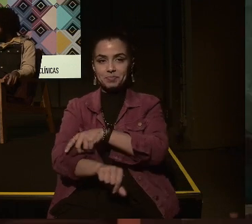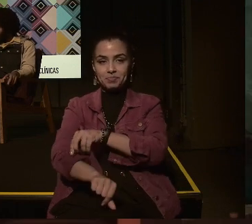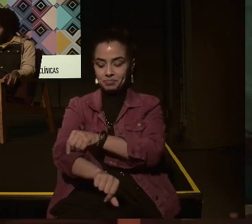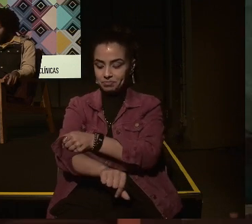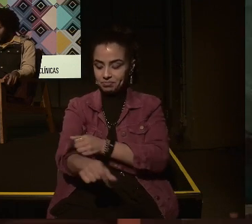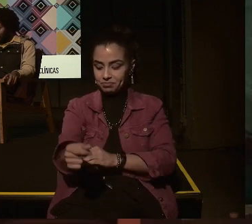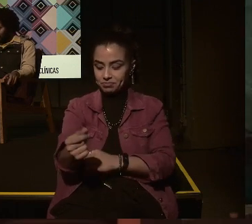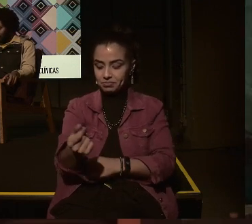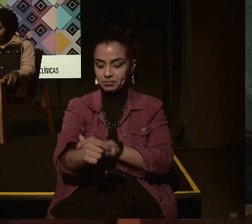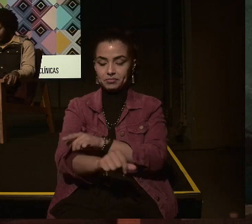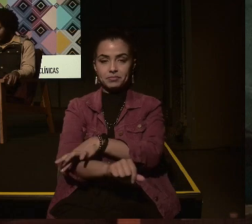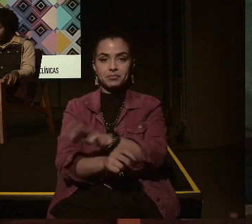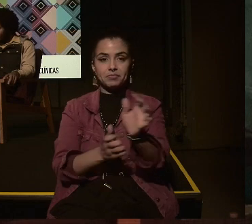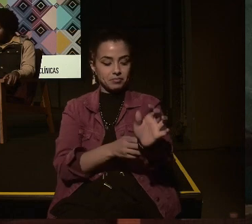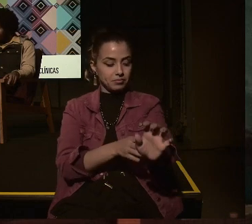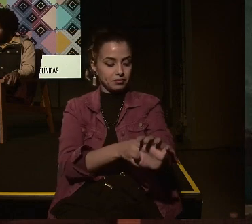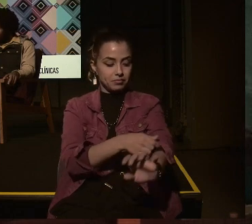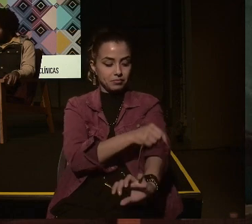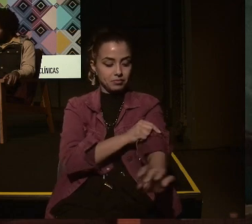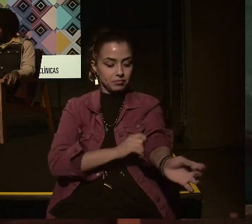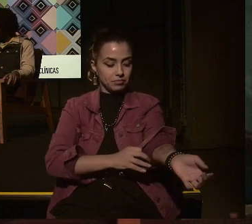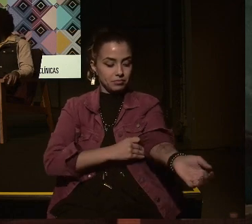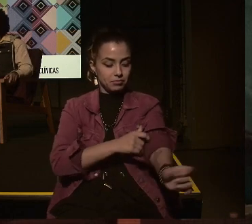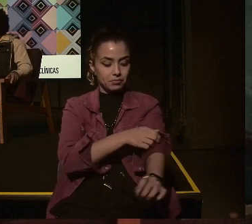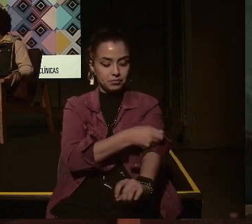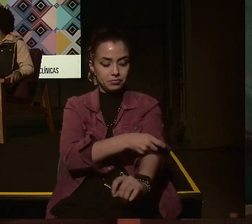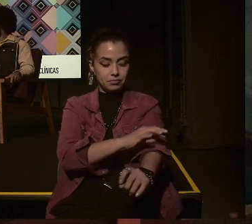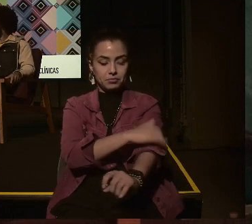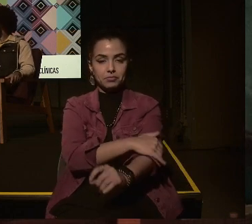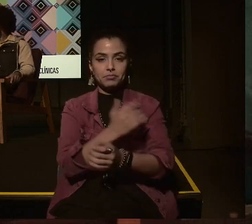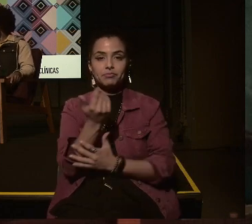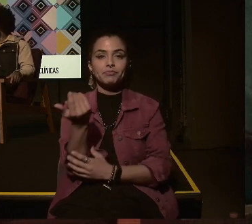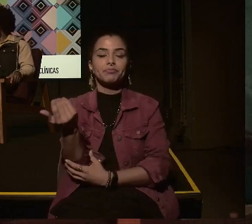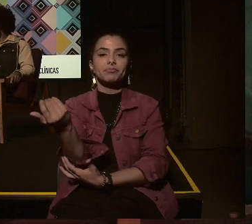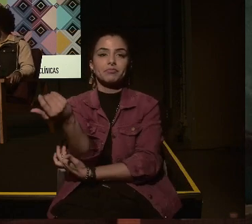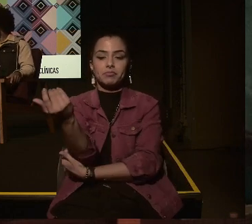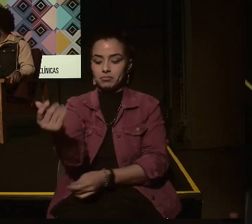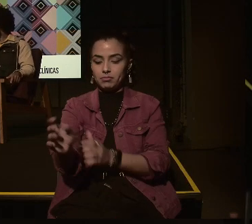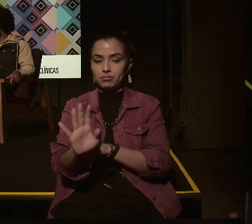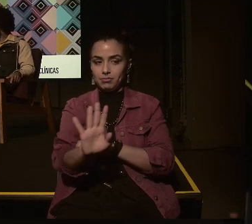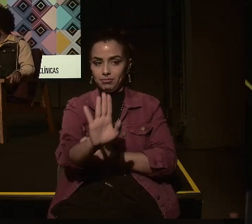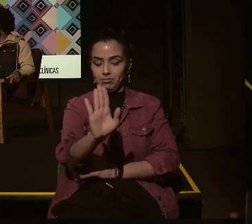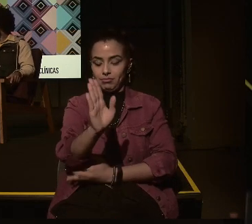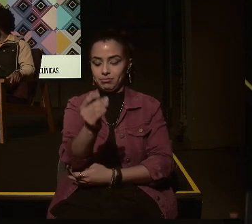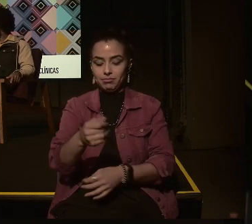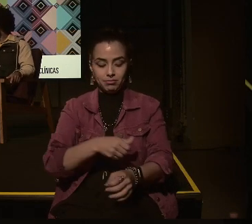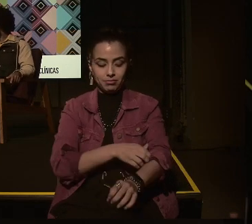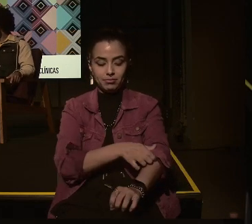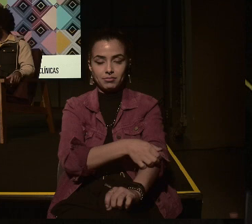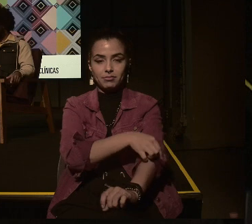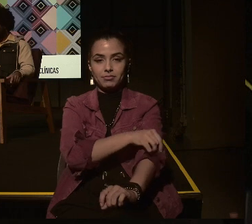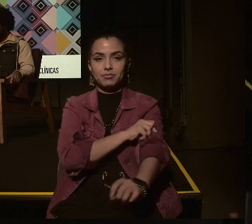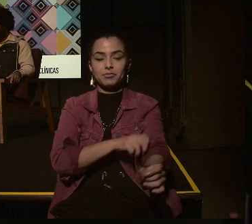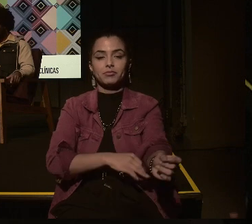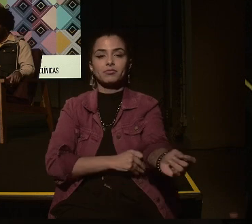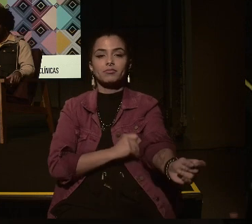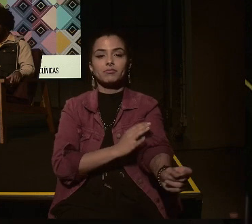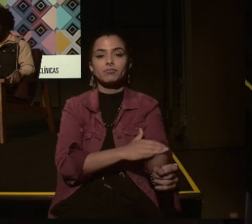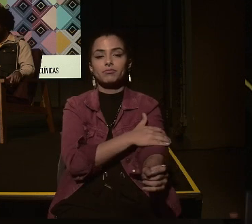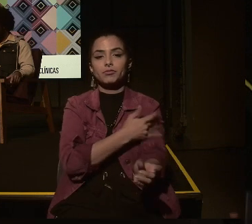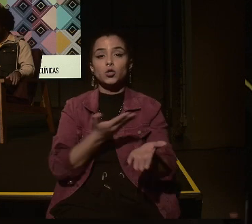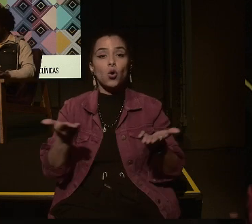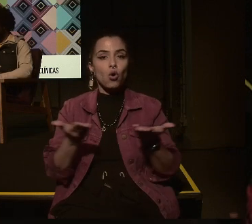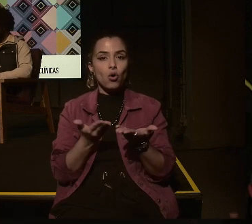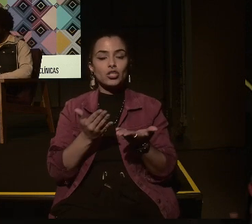Hoje temos aqui quem vai mediar a mesa comigo, é meu querido Kwame Jonathan Poli dos Santos,